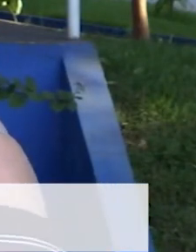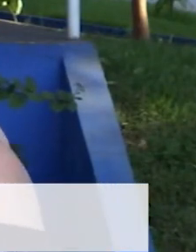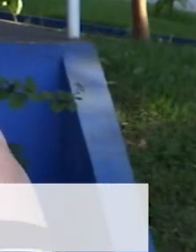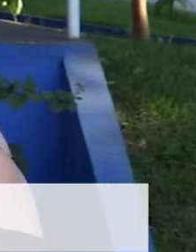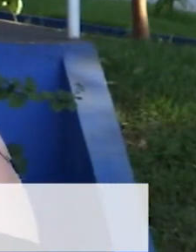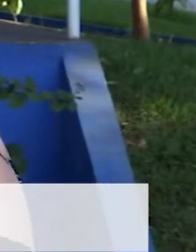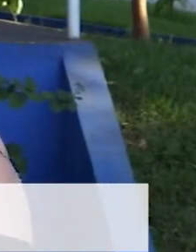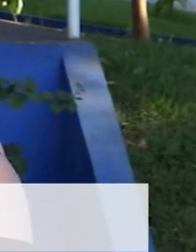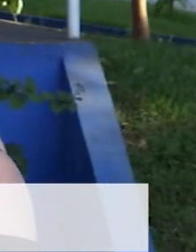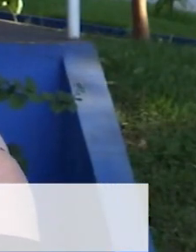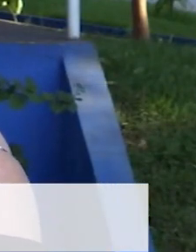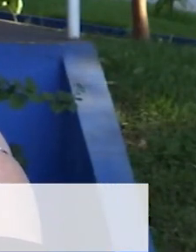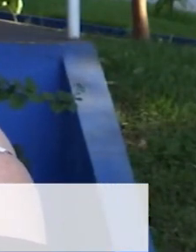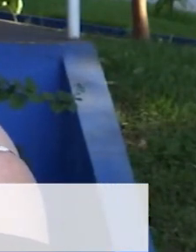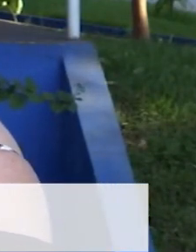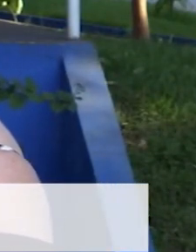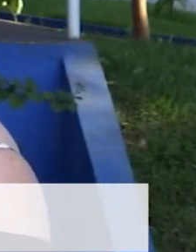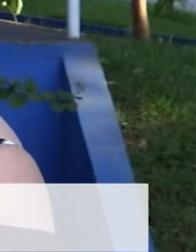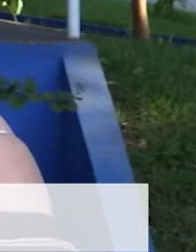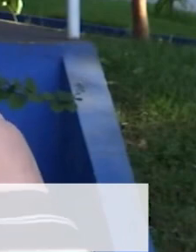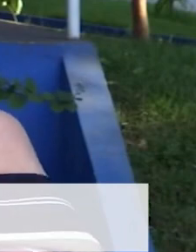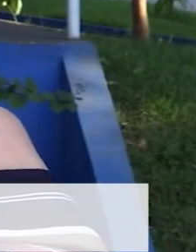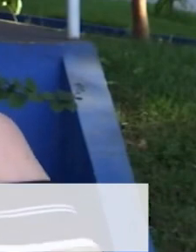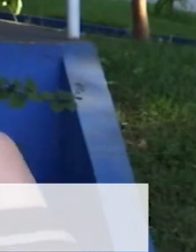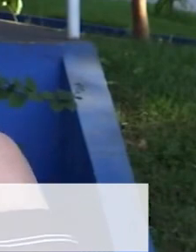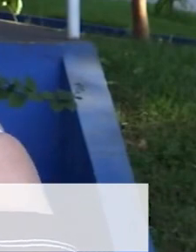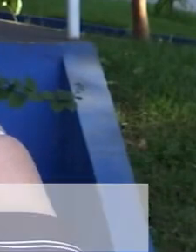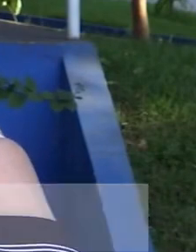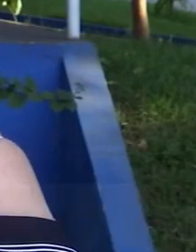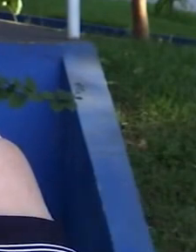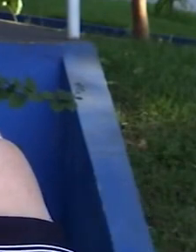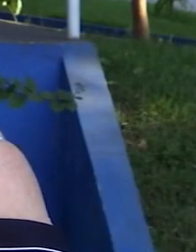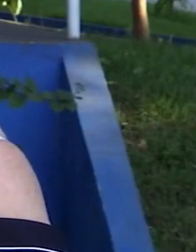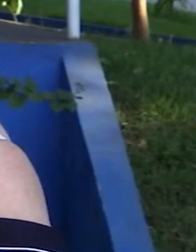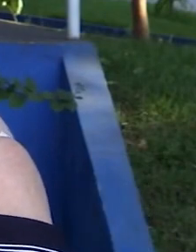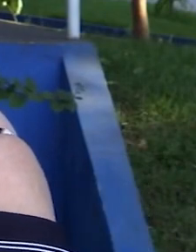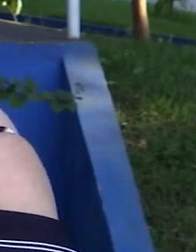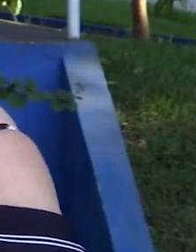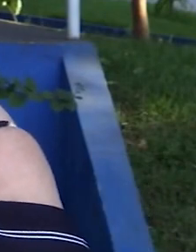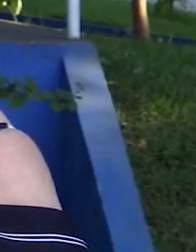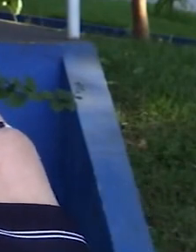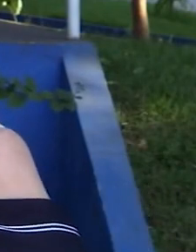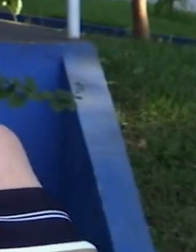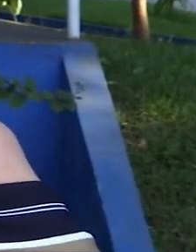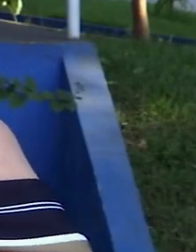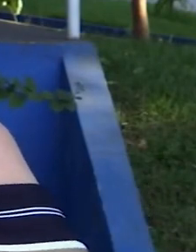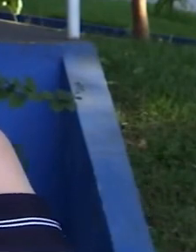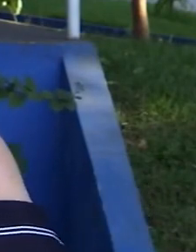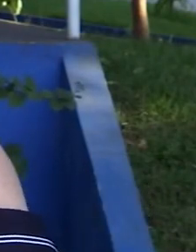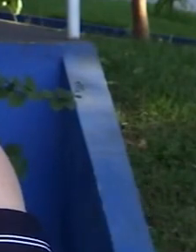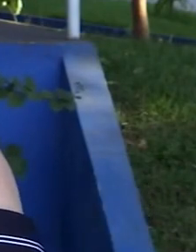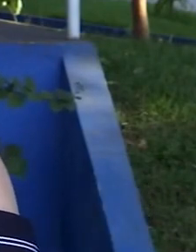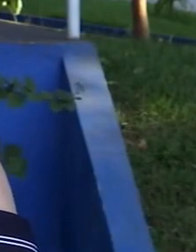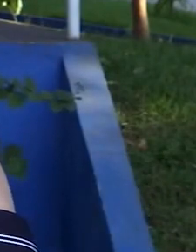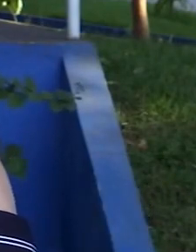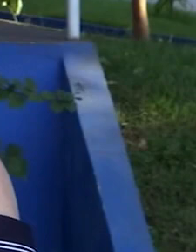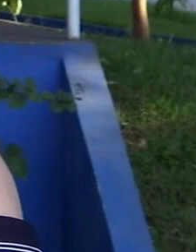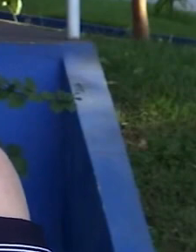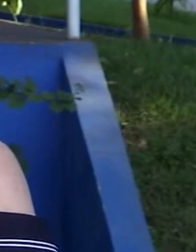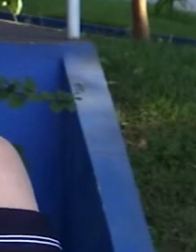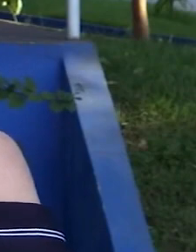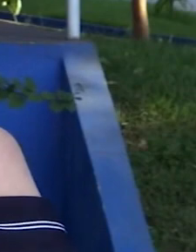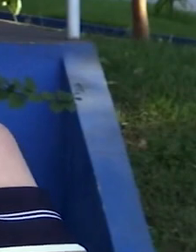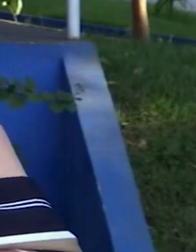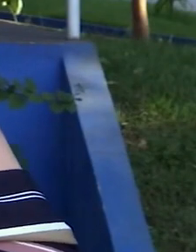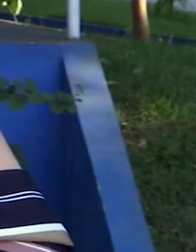na administração do Dilador e da Edna, quer dizer, da nossa administração, porque é cada vez mais nós